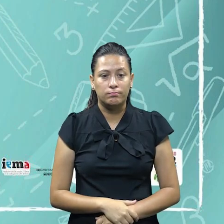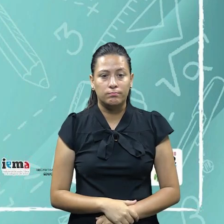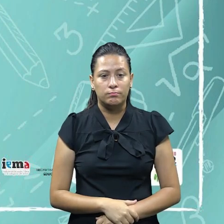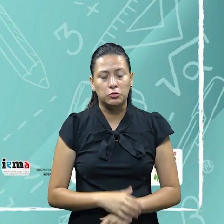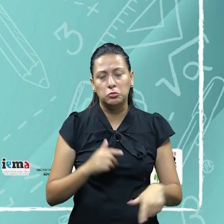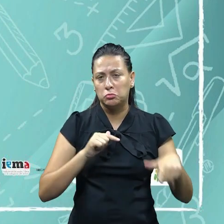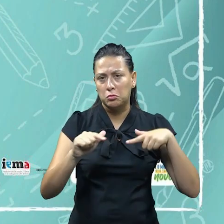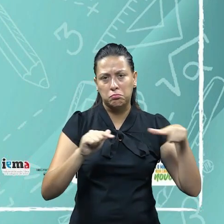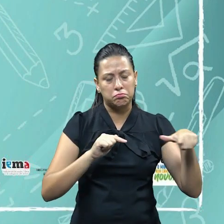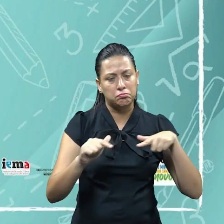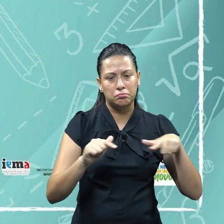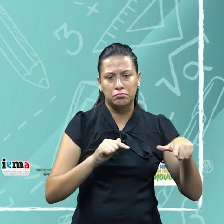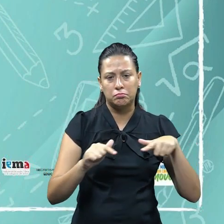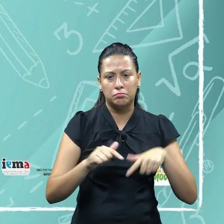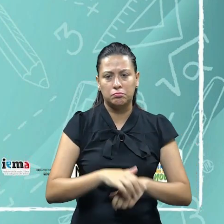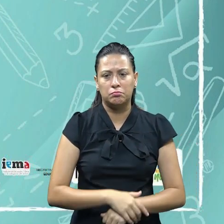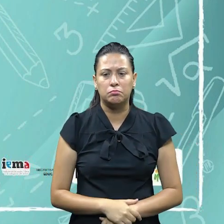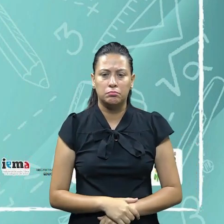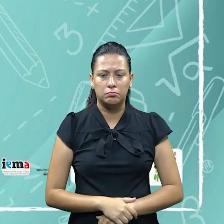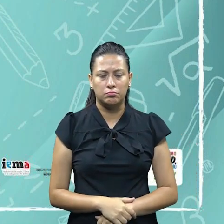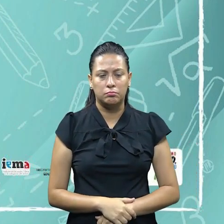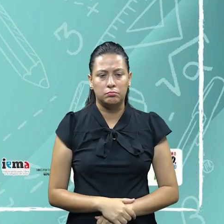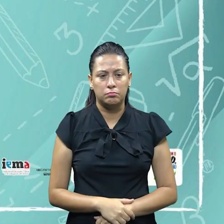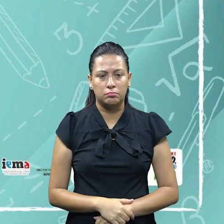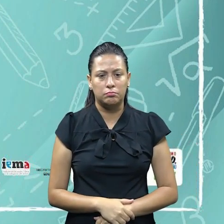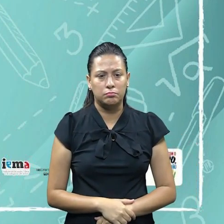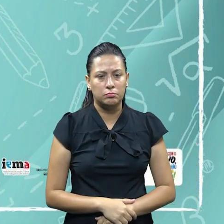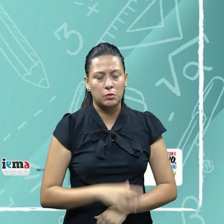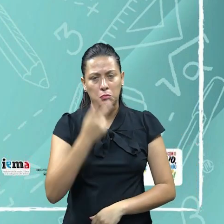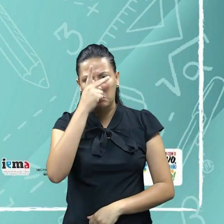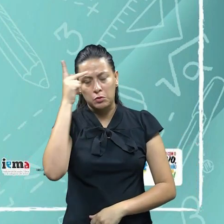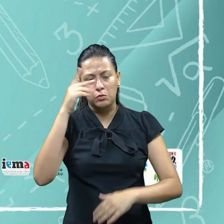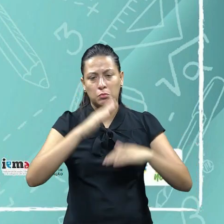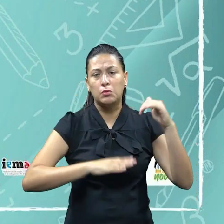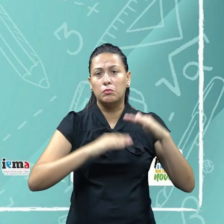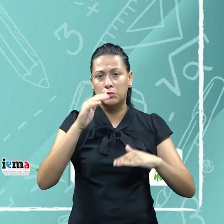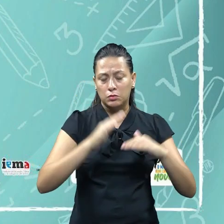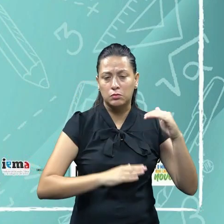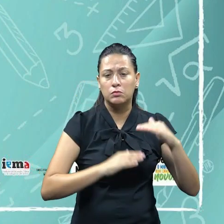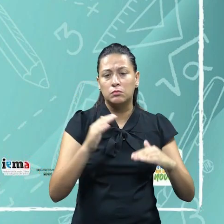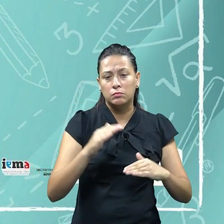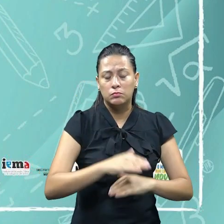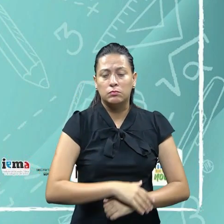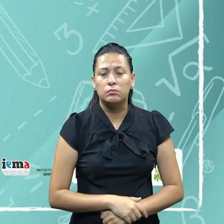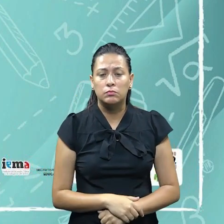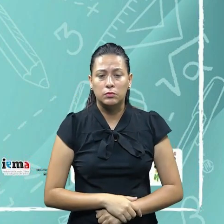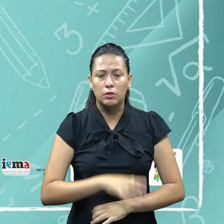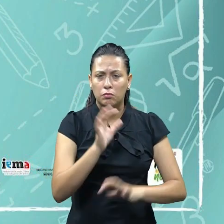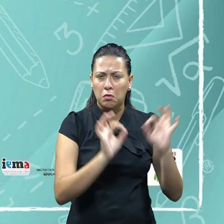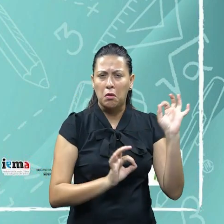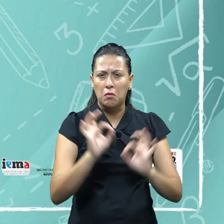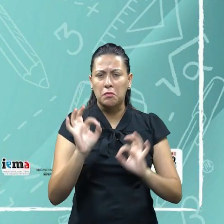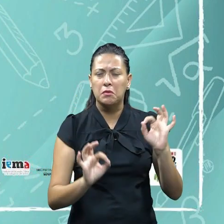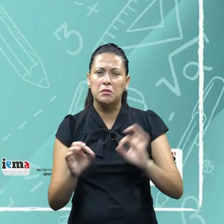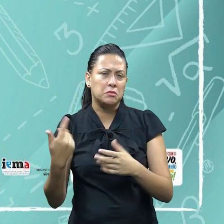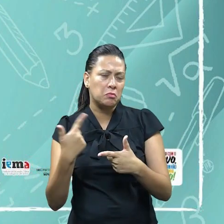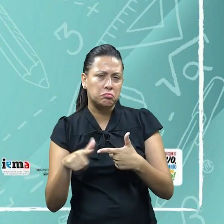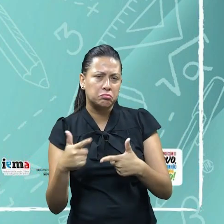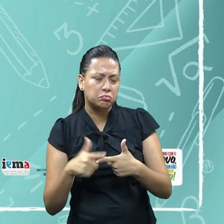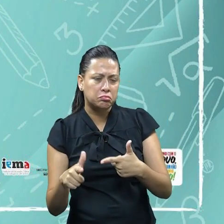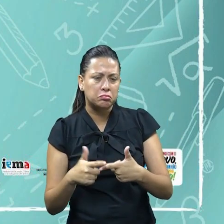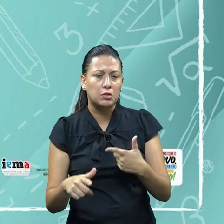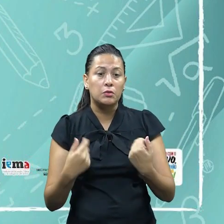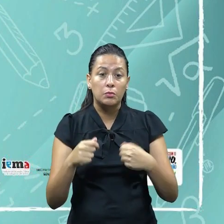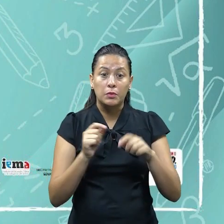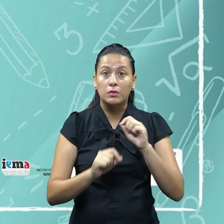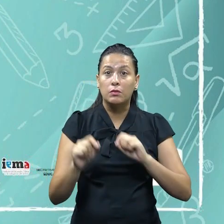algum trabalho feito por trabalhadores de eletricidade, que eles vão corrigir algum defeito, então eles têm que